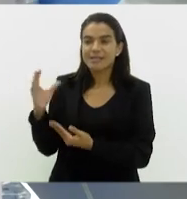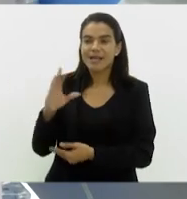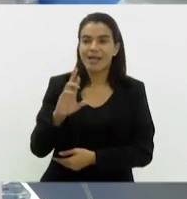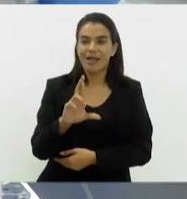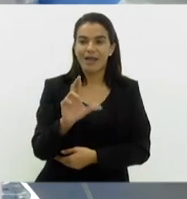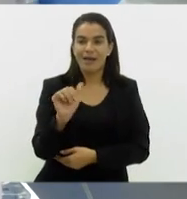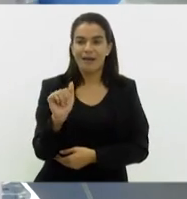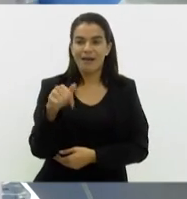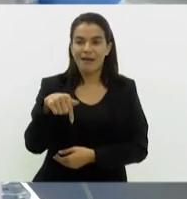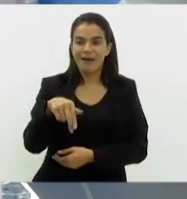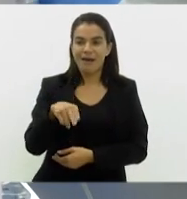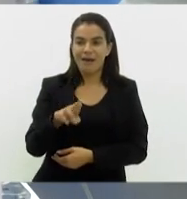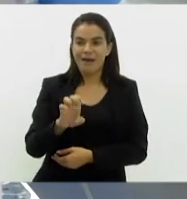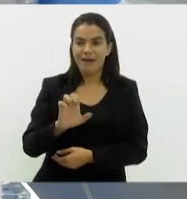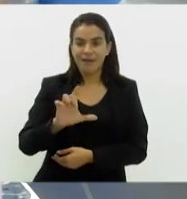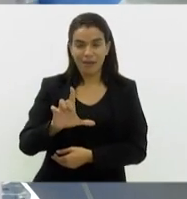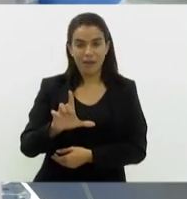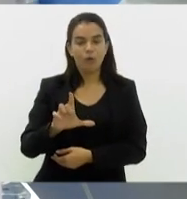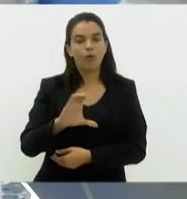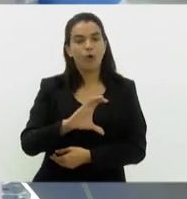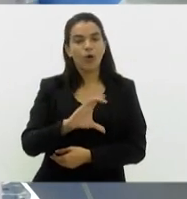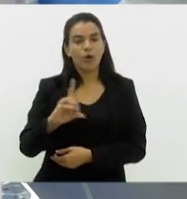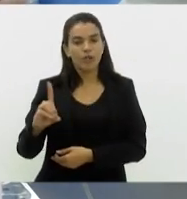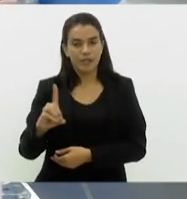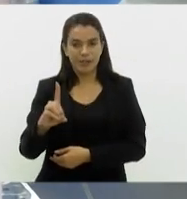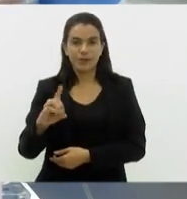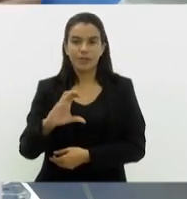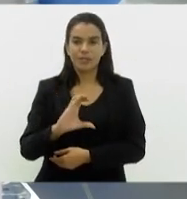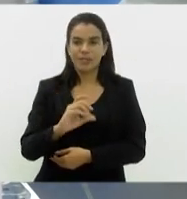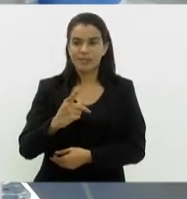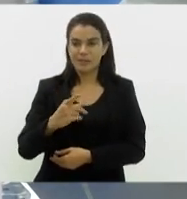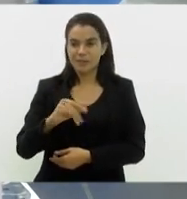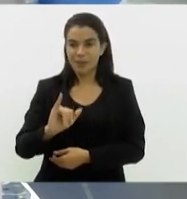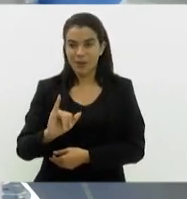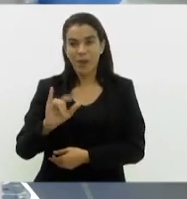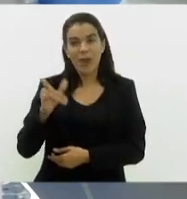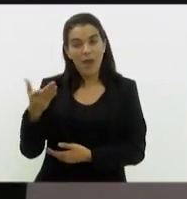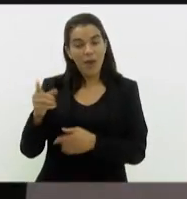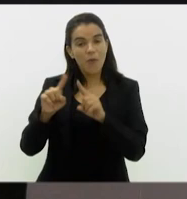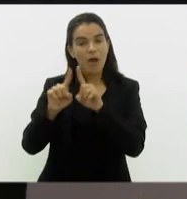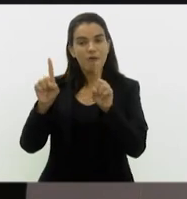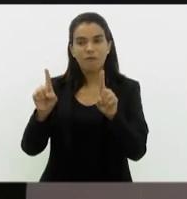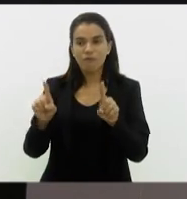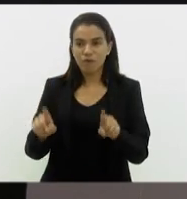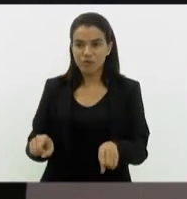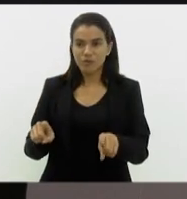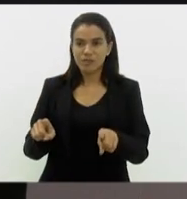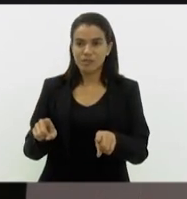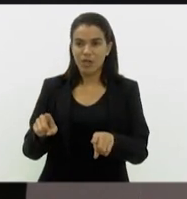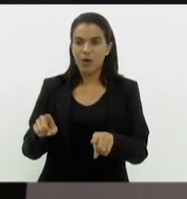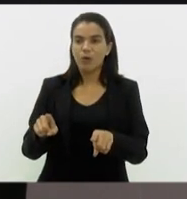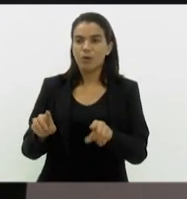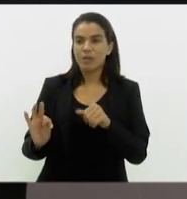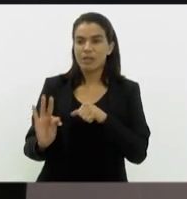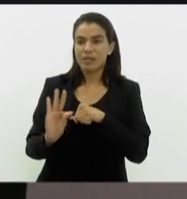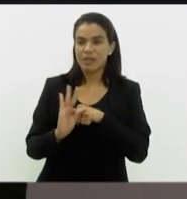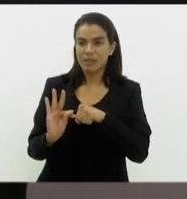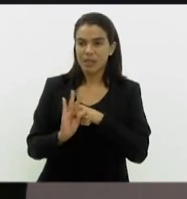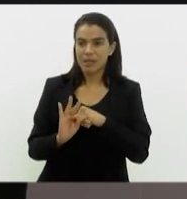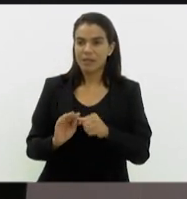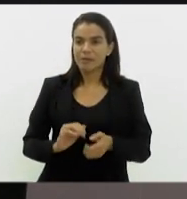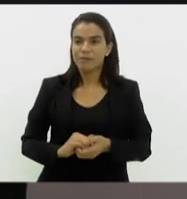coordenadora da CPI pela Assembleia Legislativa portanto um cargo técnico seria importante hoje ficar